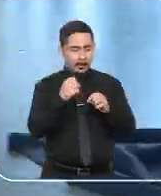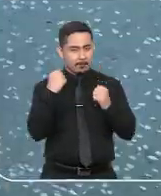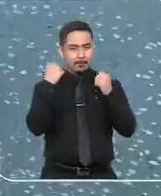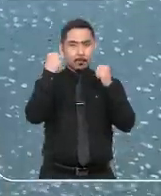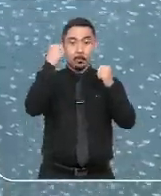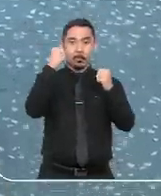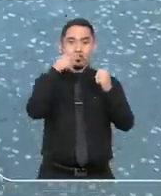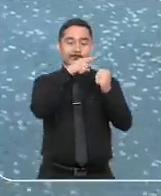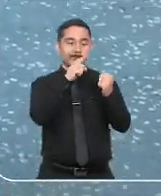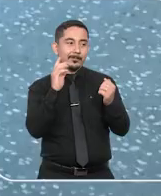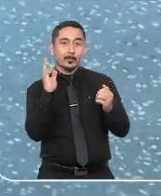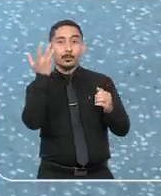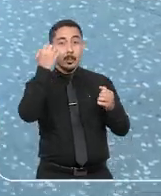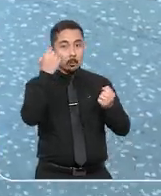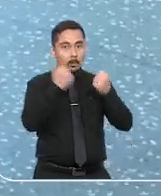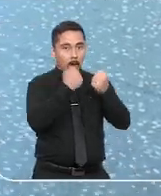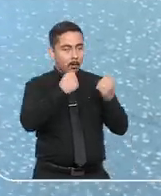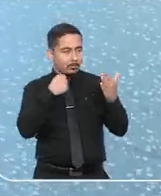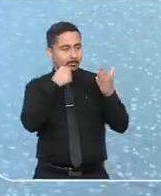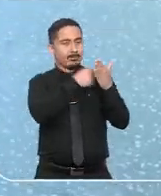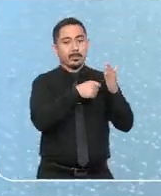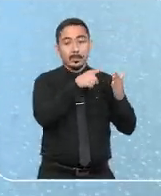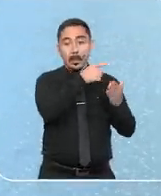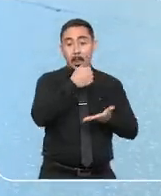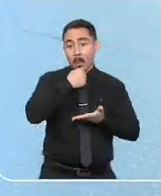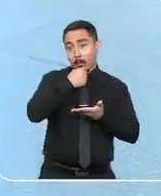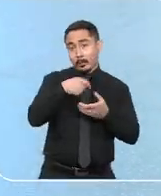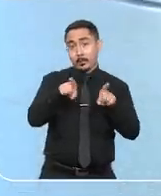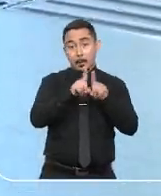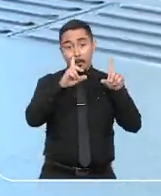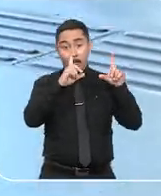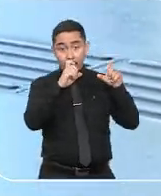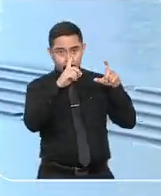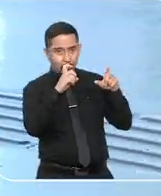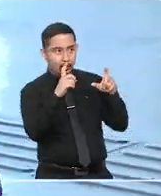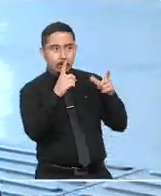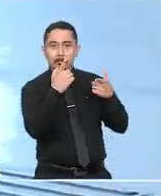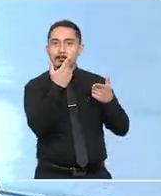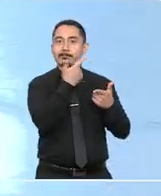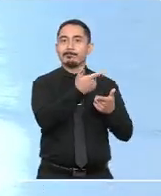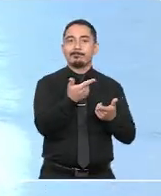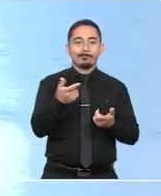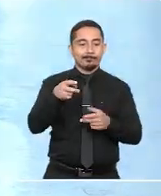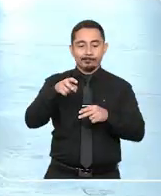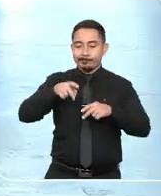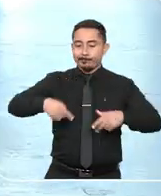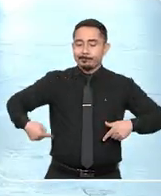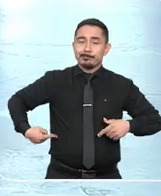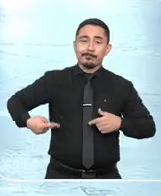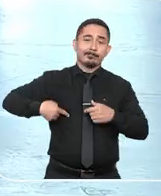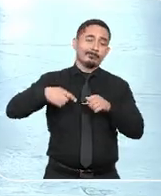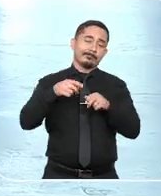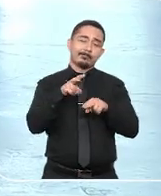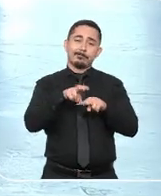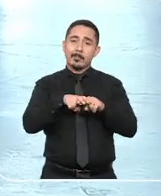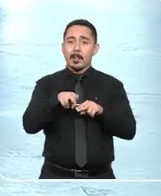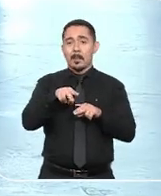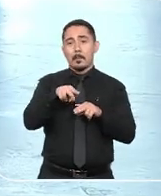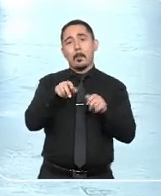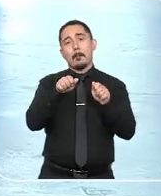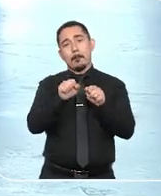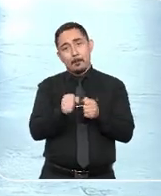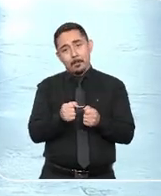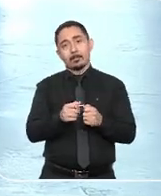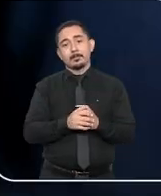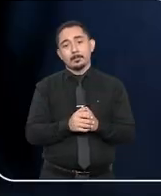força. O acidente de carro que deixou a jornalista e fotógrafa paraplégica não tirou dela nem um sorriso largo e